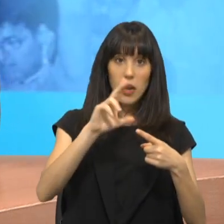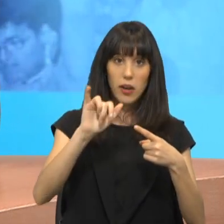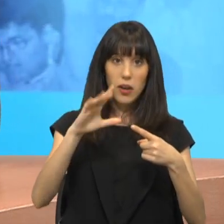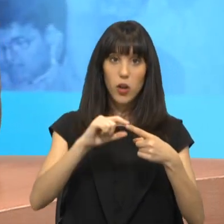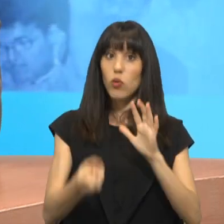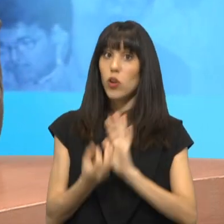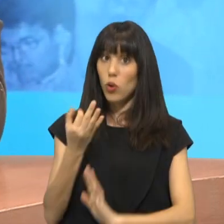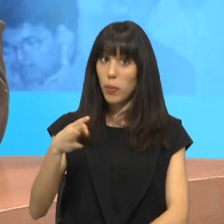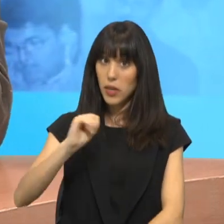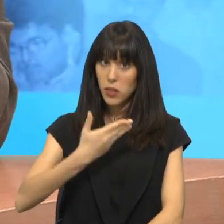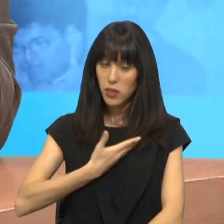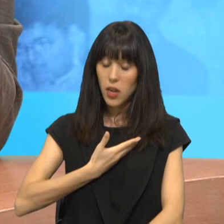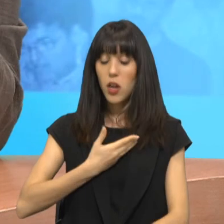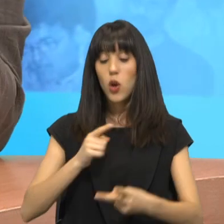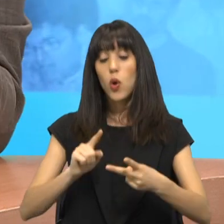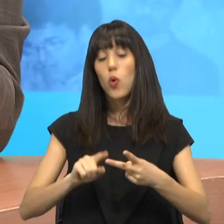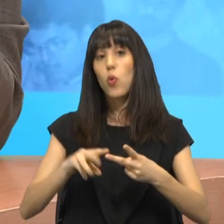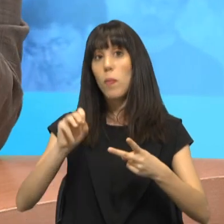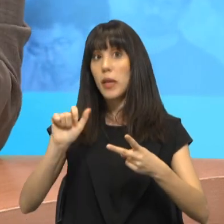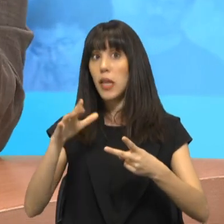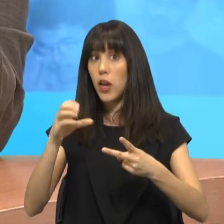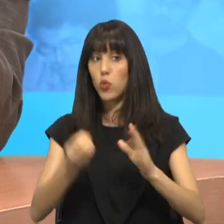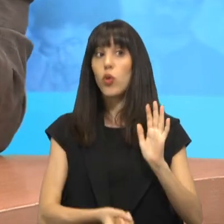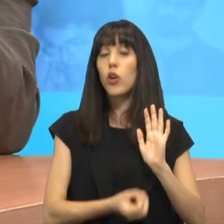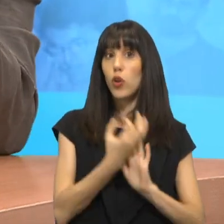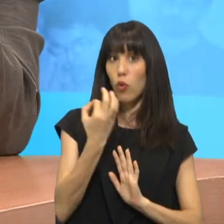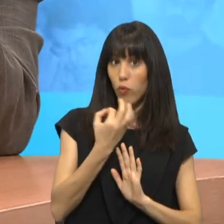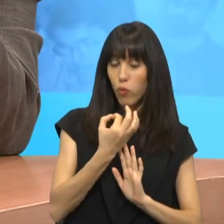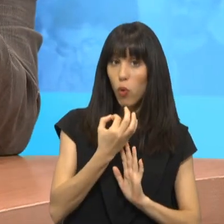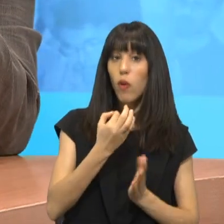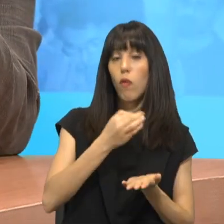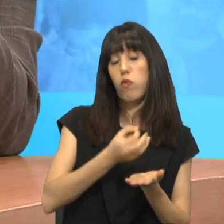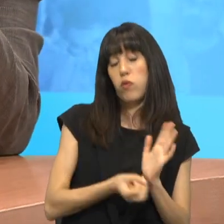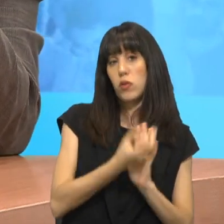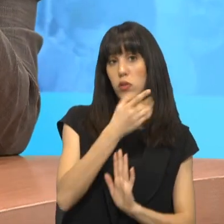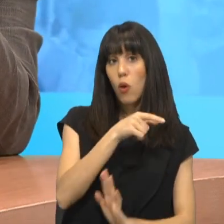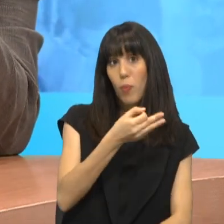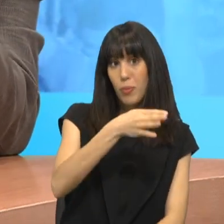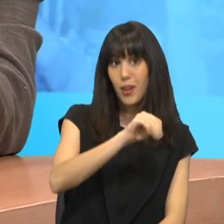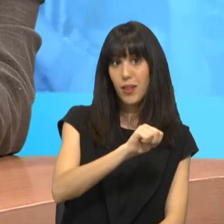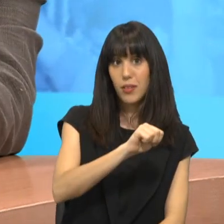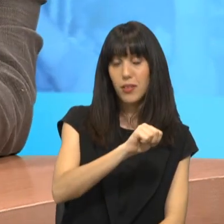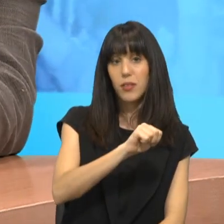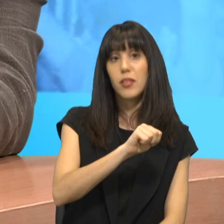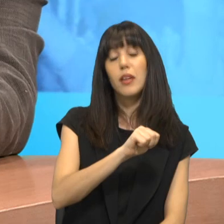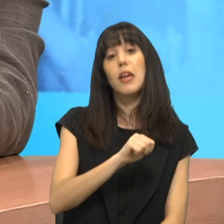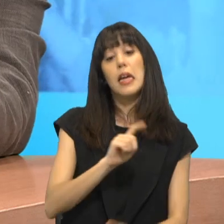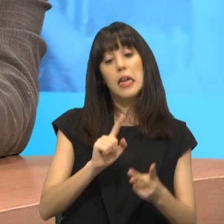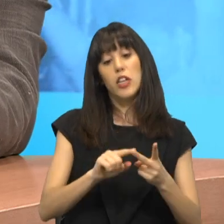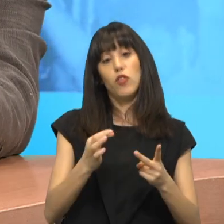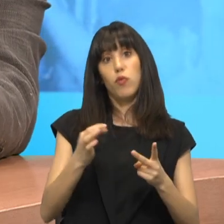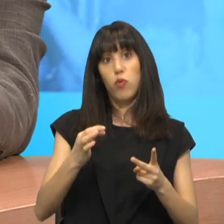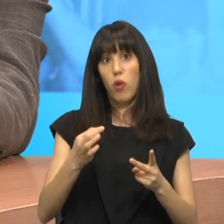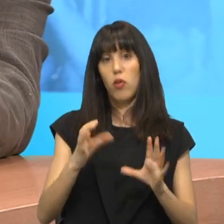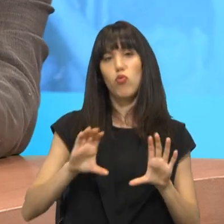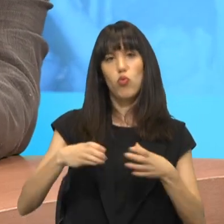do Partido Socialista, Miller Guerra foi um dos homens que muito contribuiu ainda à frente da Ordem dos Médicos,